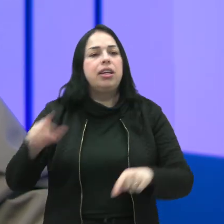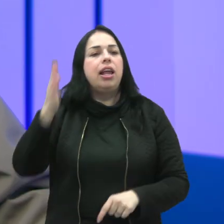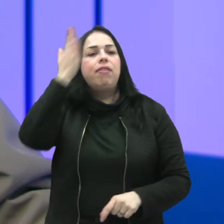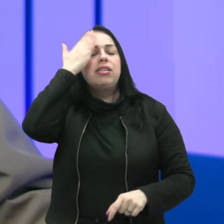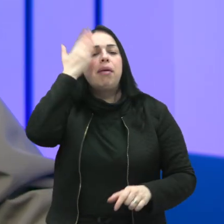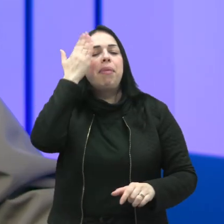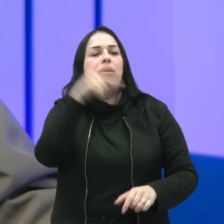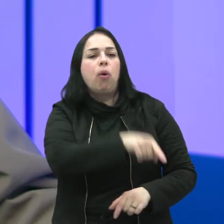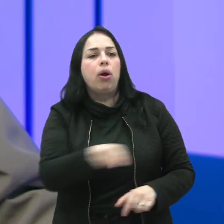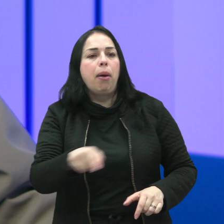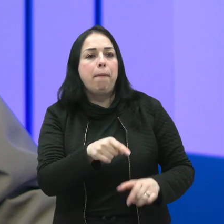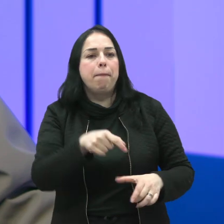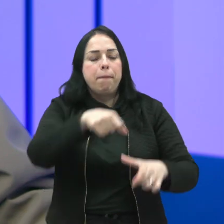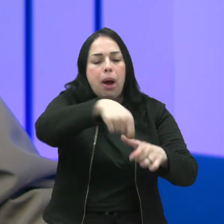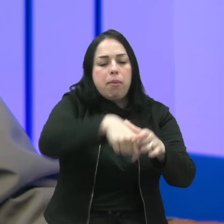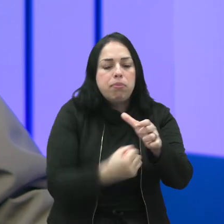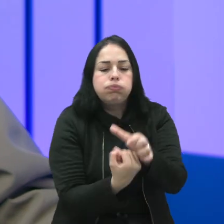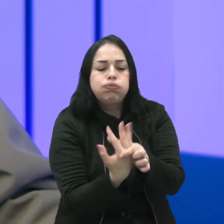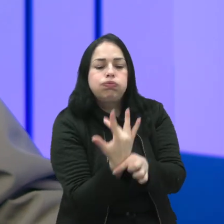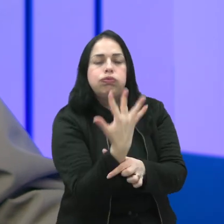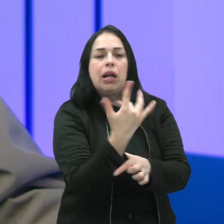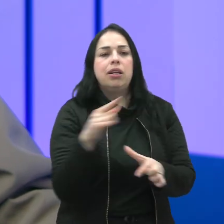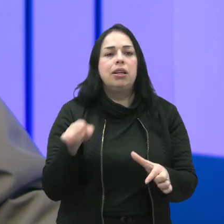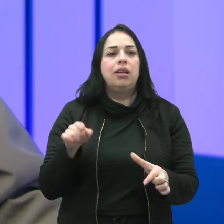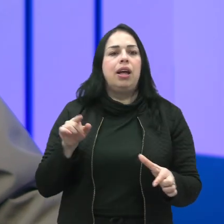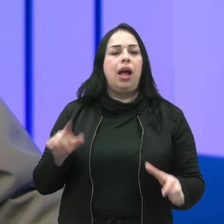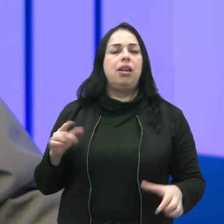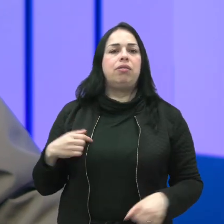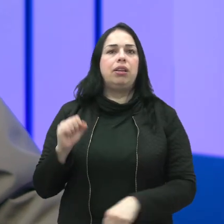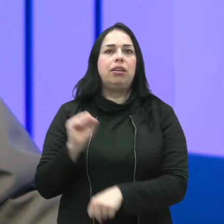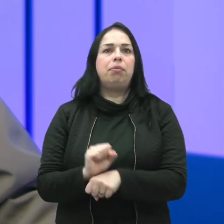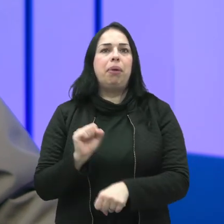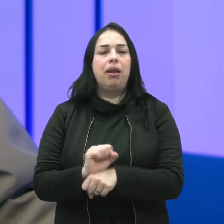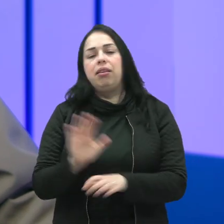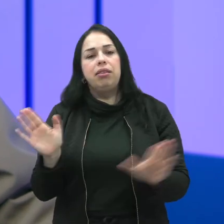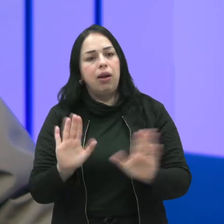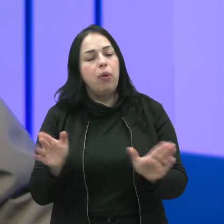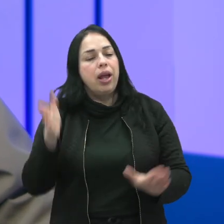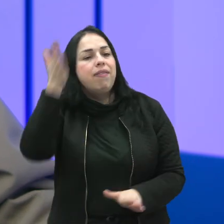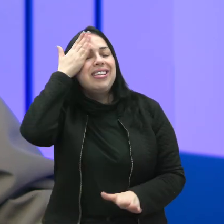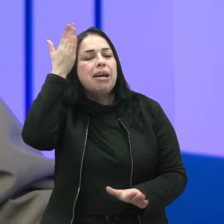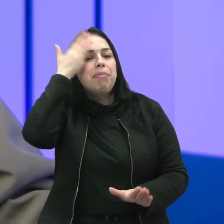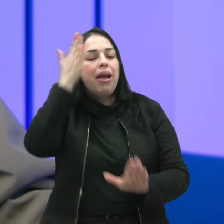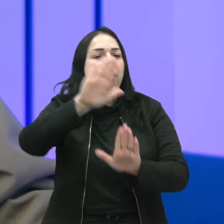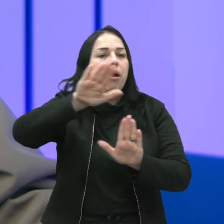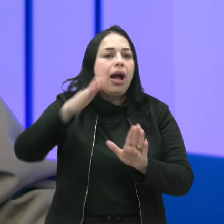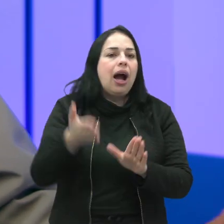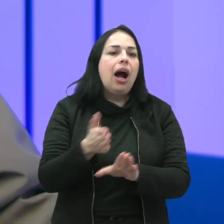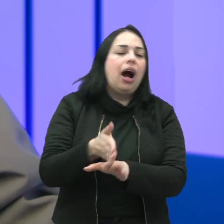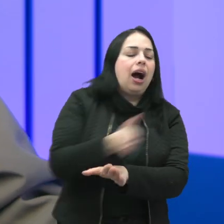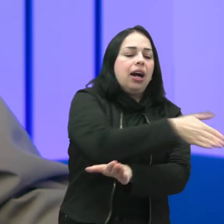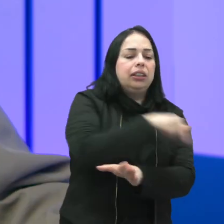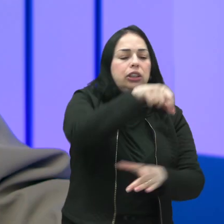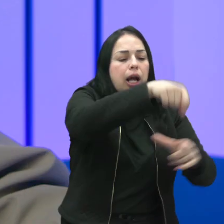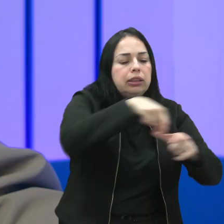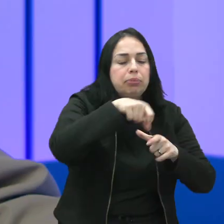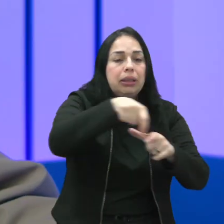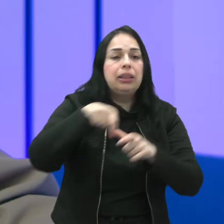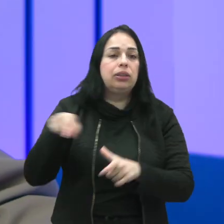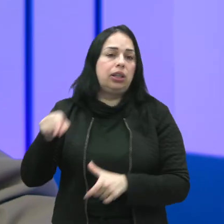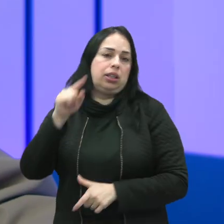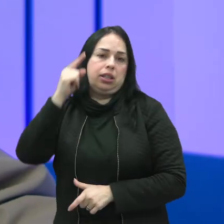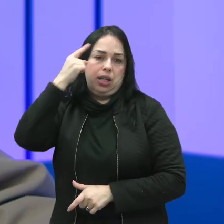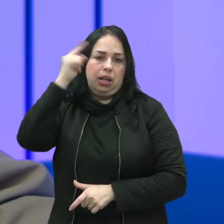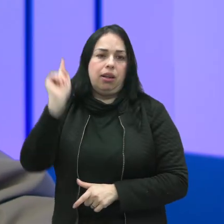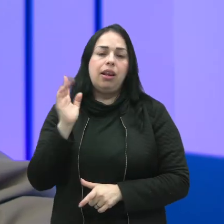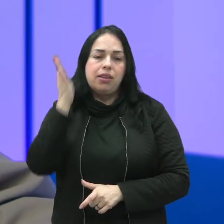produzido no sistema agroflorestal e ele não vai ficar preso só à cesta de produto, ele também vai conhecer toda essa parte ambiental, né, que é a importância do sistema agroflorestal, que